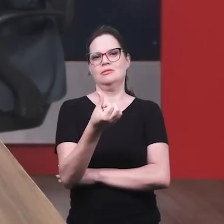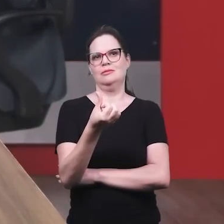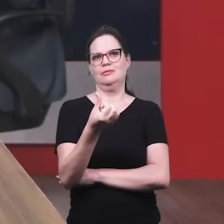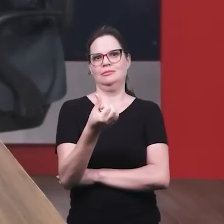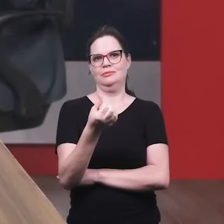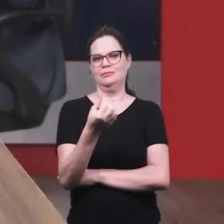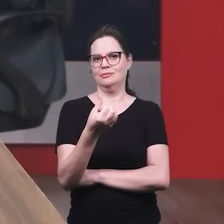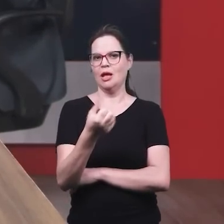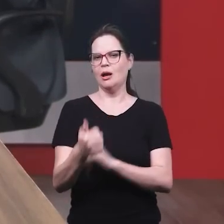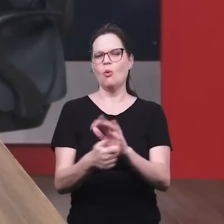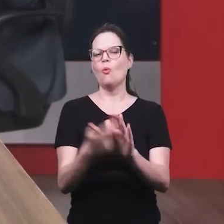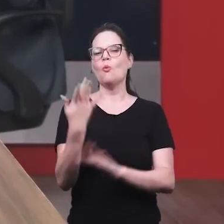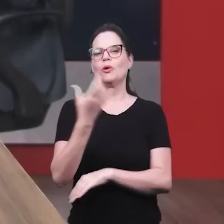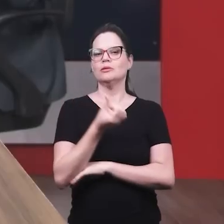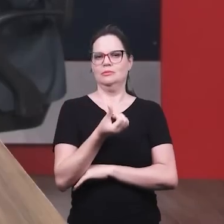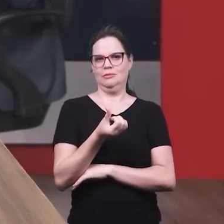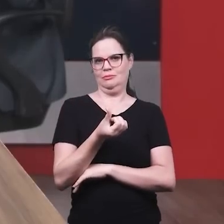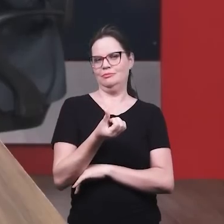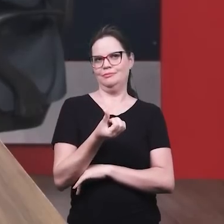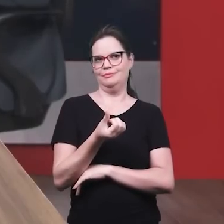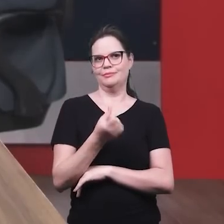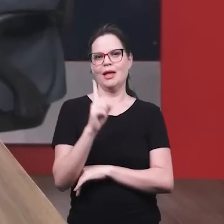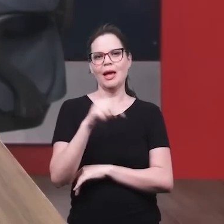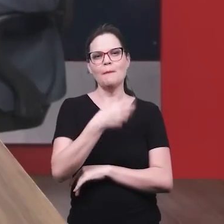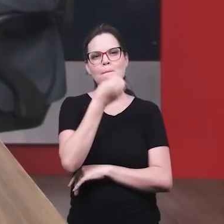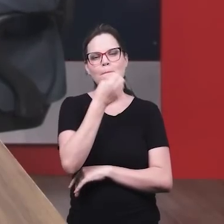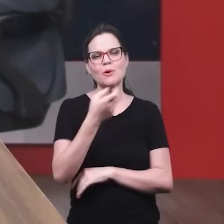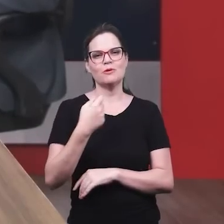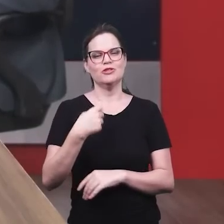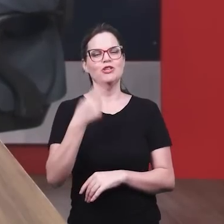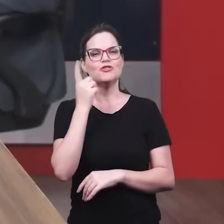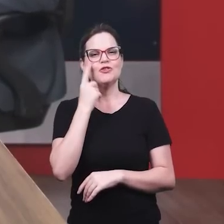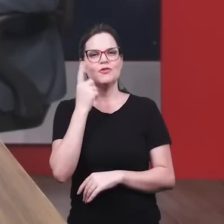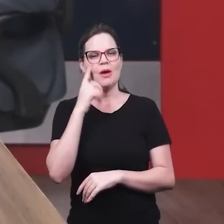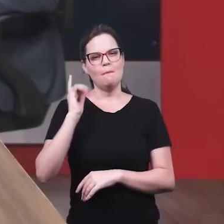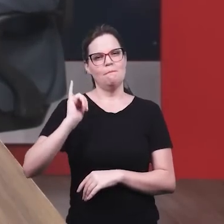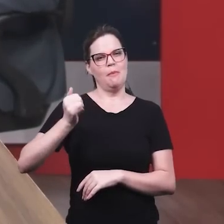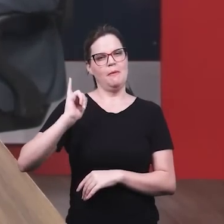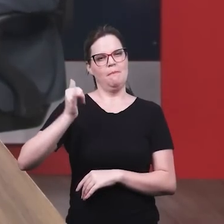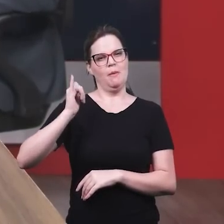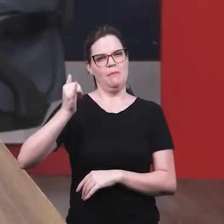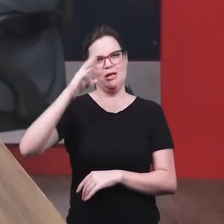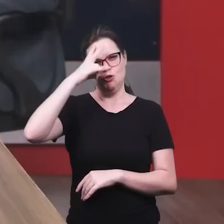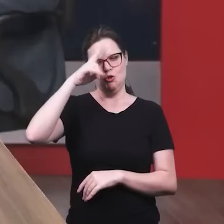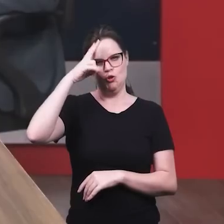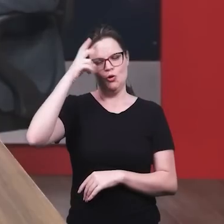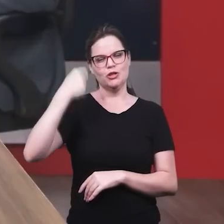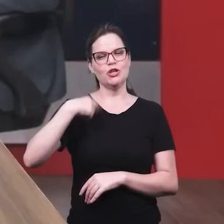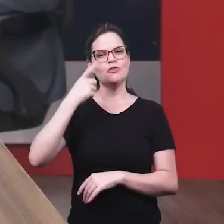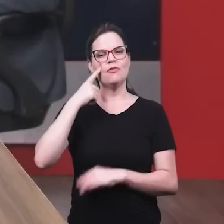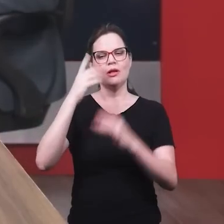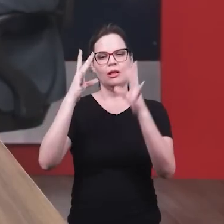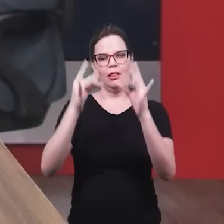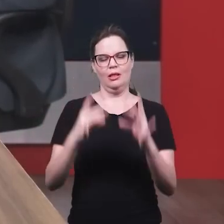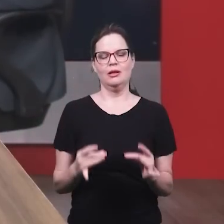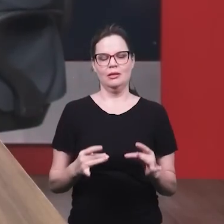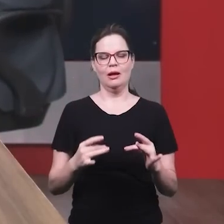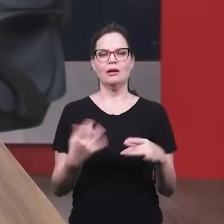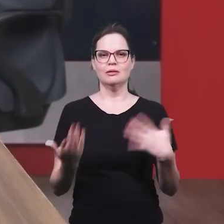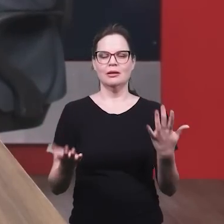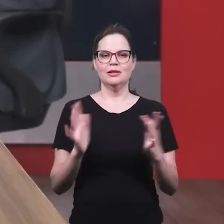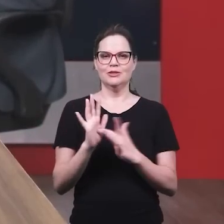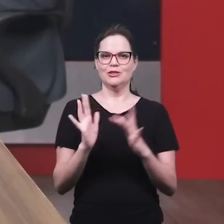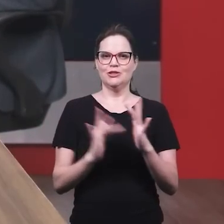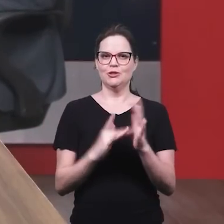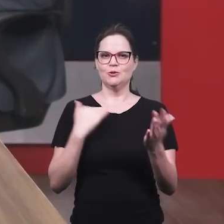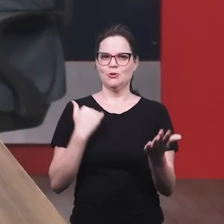importante, quando nós vemos a descrição de um fato como este, né? no qual o Senhor Jesus principiou